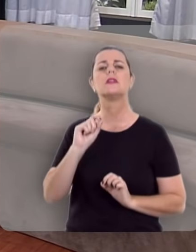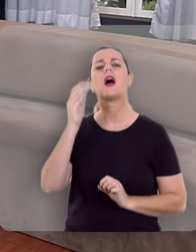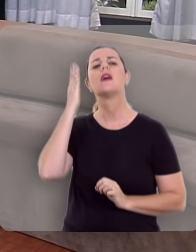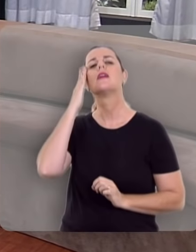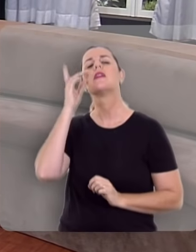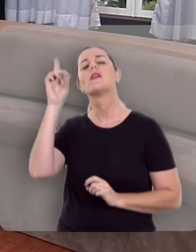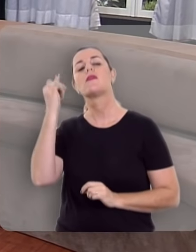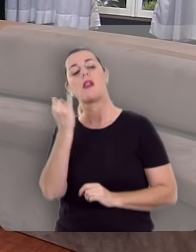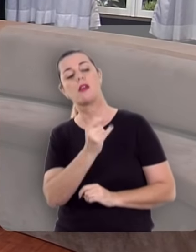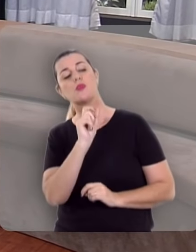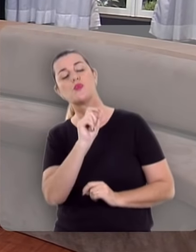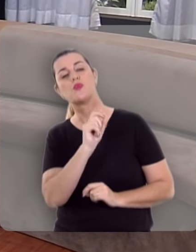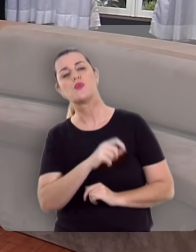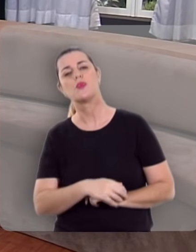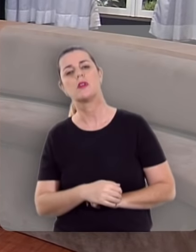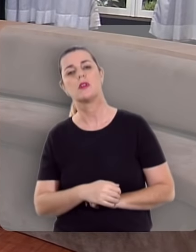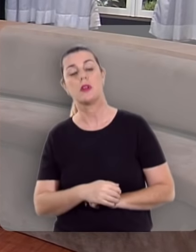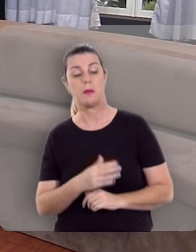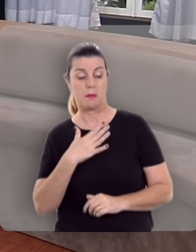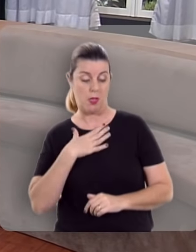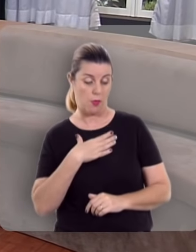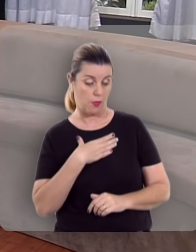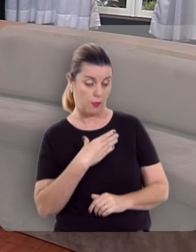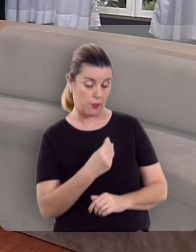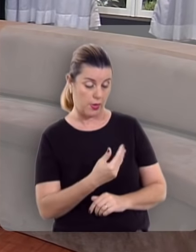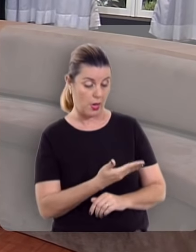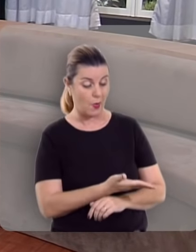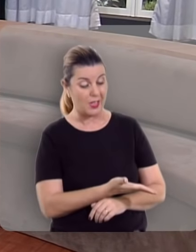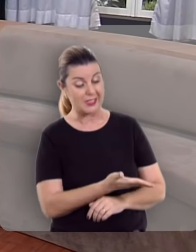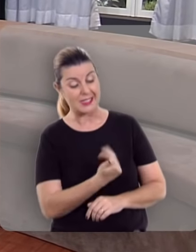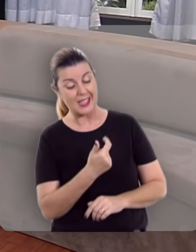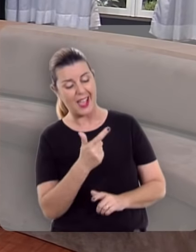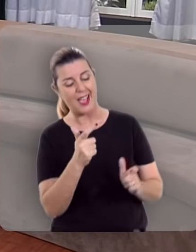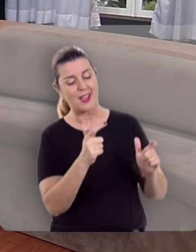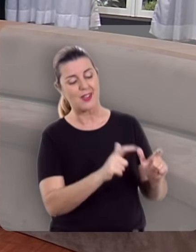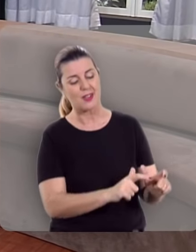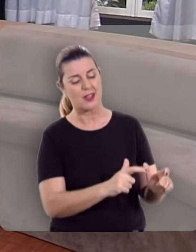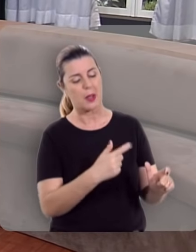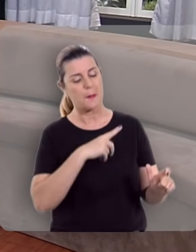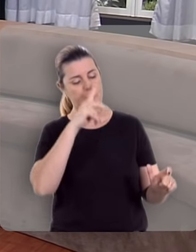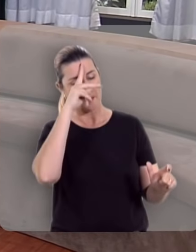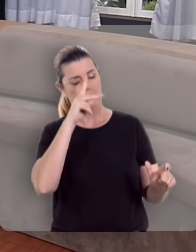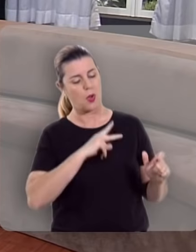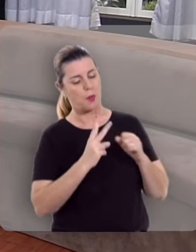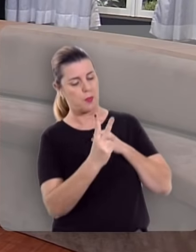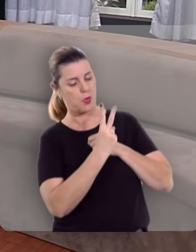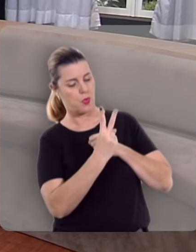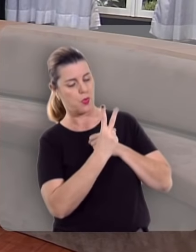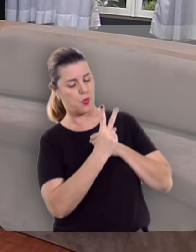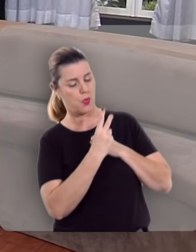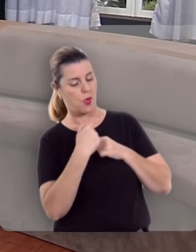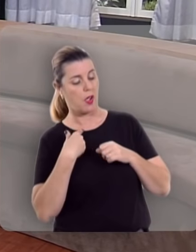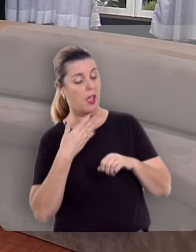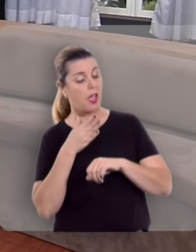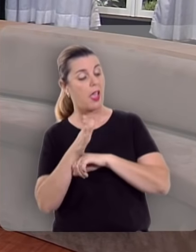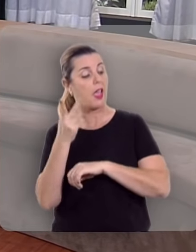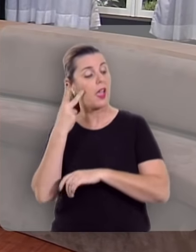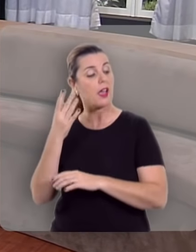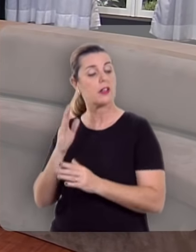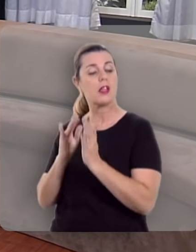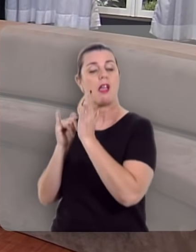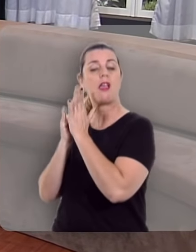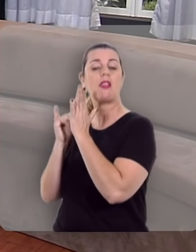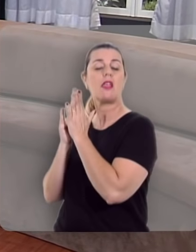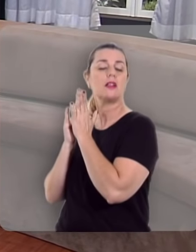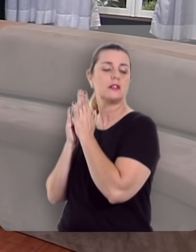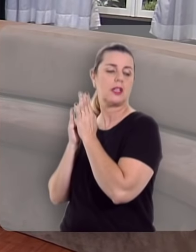queixou, perguntou. Sabe o que Deus está dizendo para Jó? Meu filho, saia desta arena